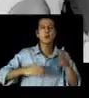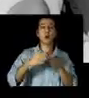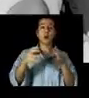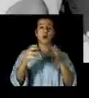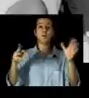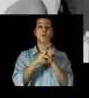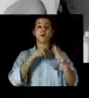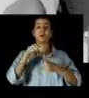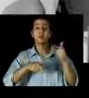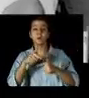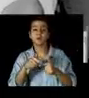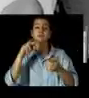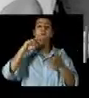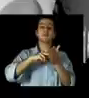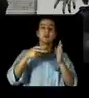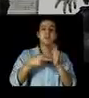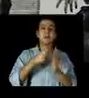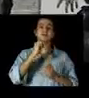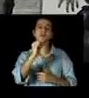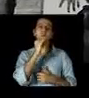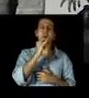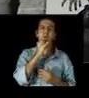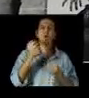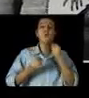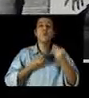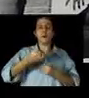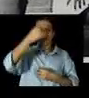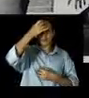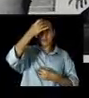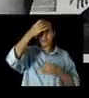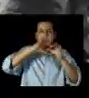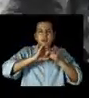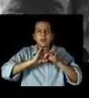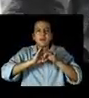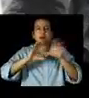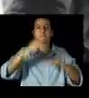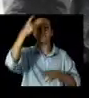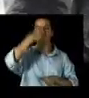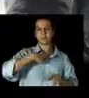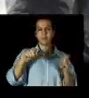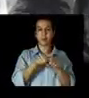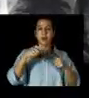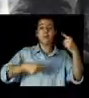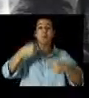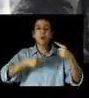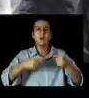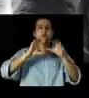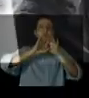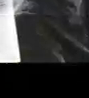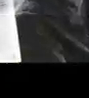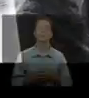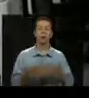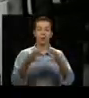classe trabalhadora, o que significava ser uma consciência dependente, uma consciência